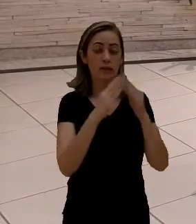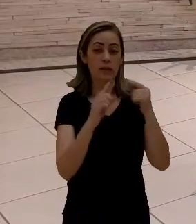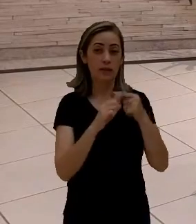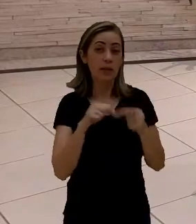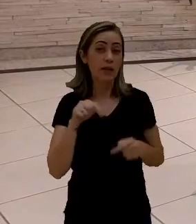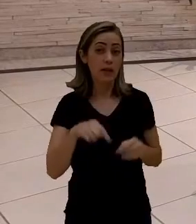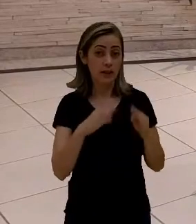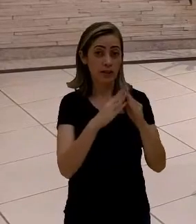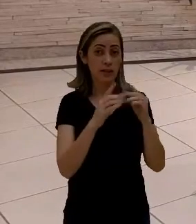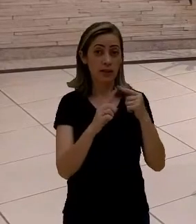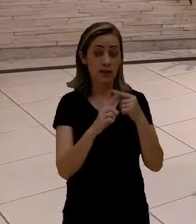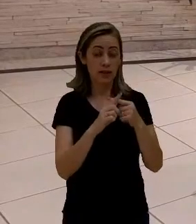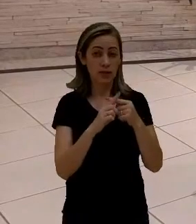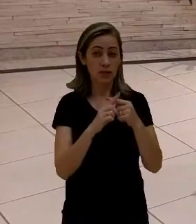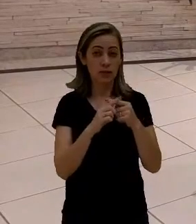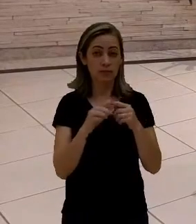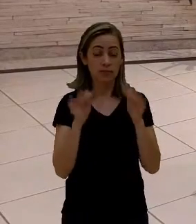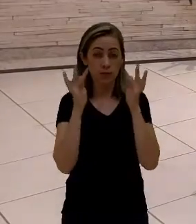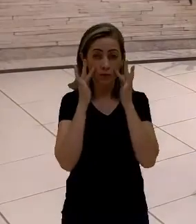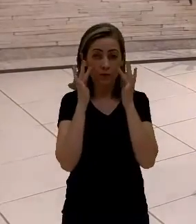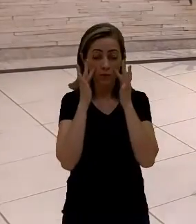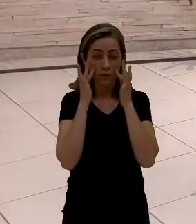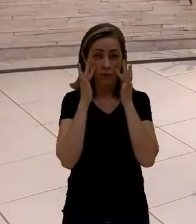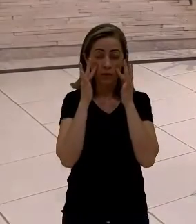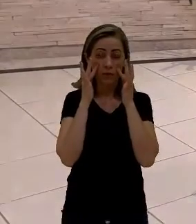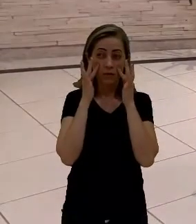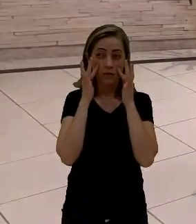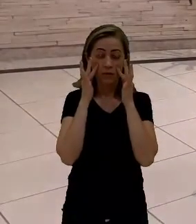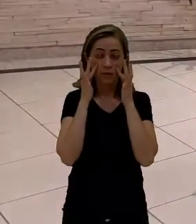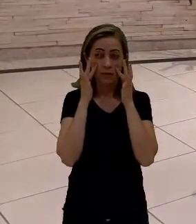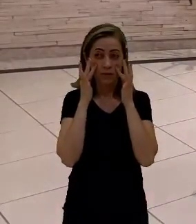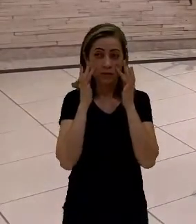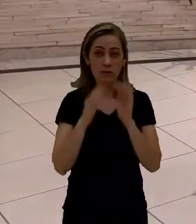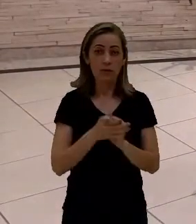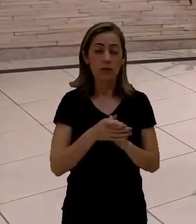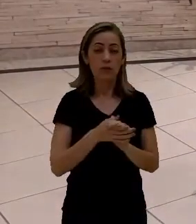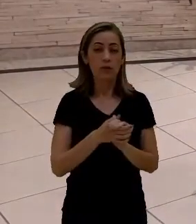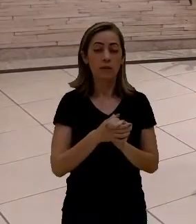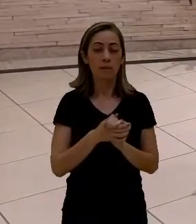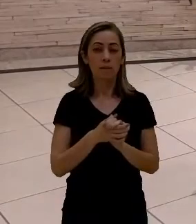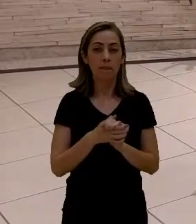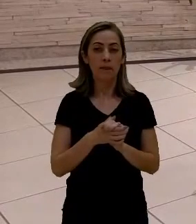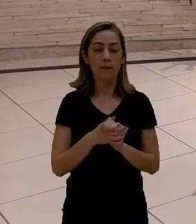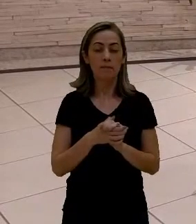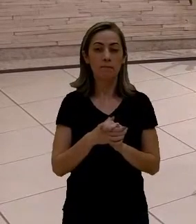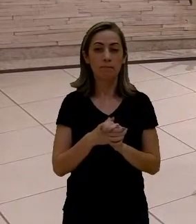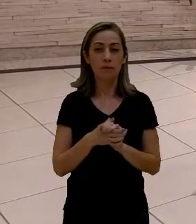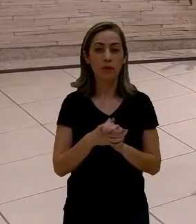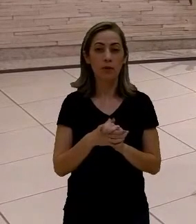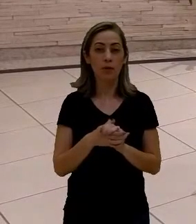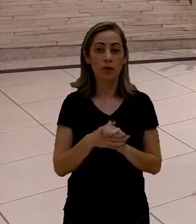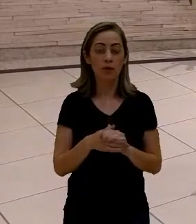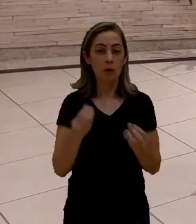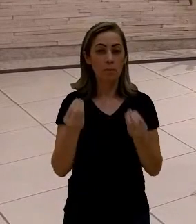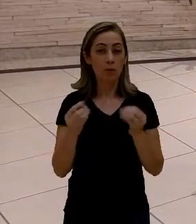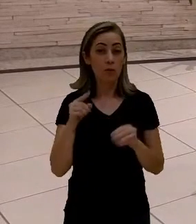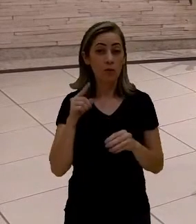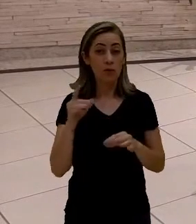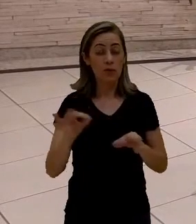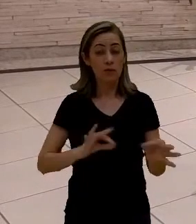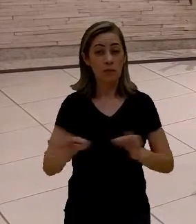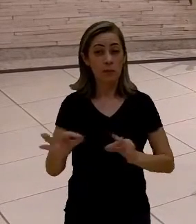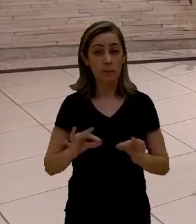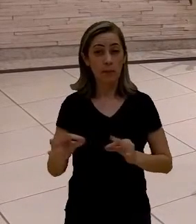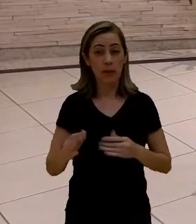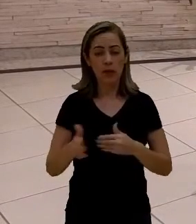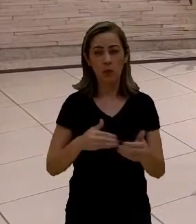igreja Já ouvi algumas vezes até acho que na época eh mais de encontro de coroinha as coisas que assim como você se prepara para qualquer lugar você se